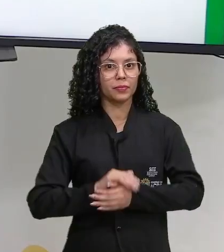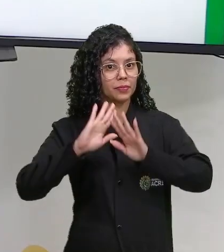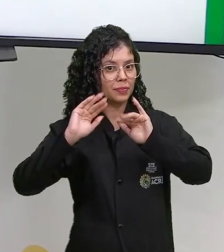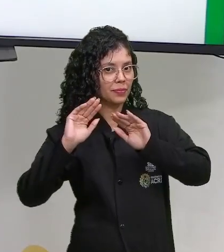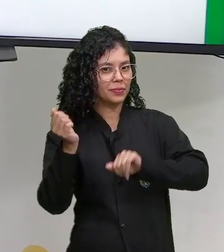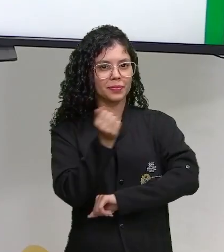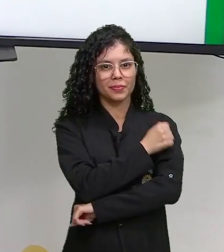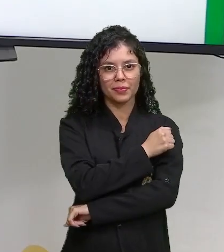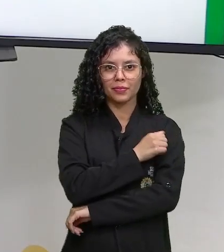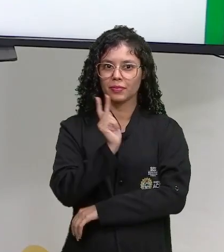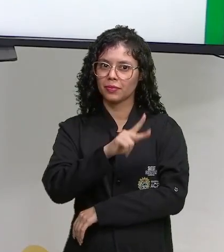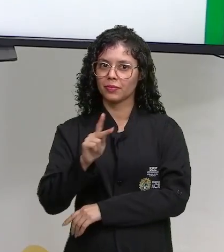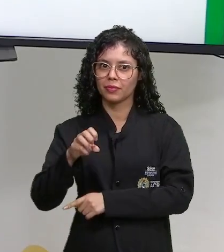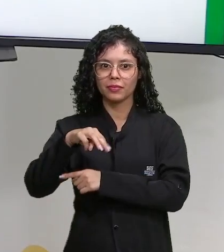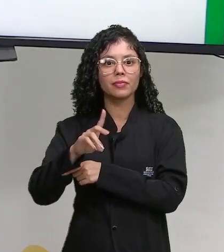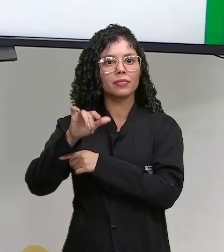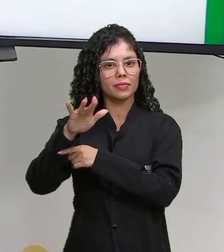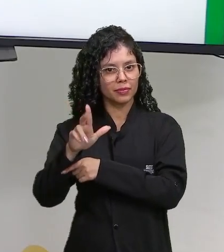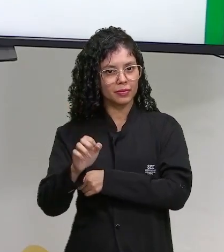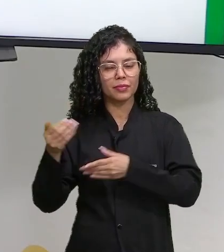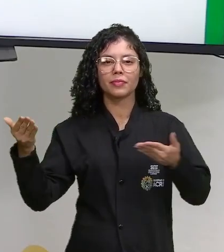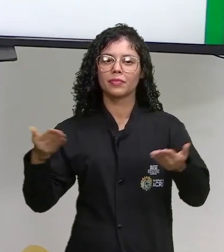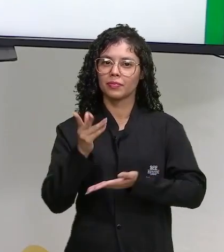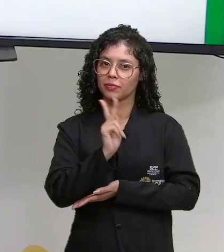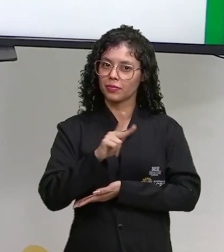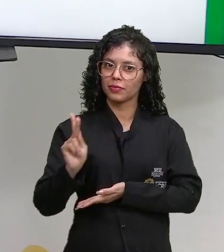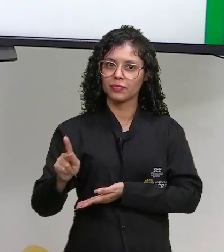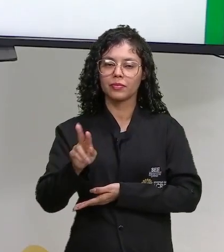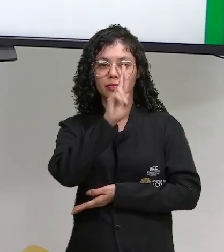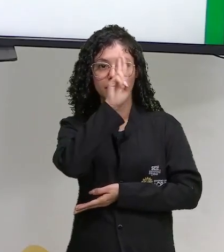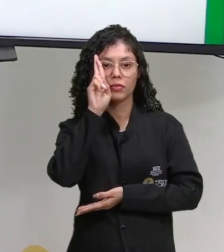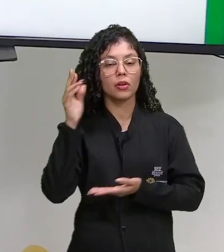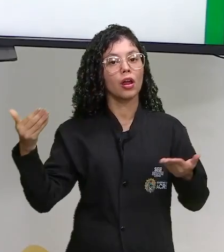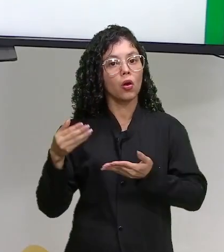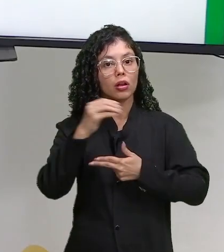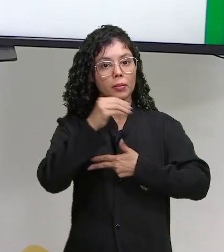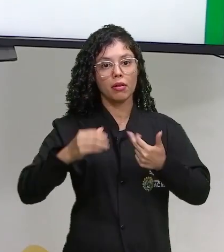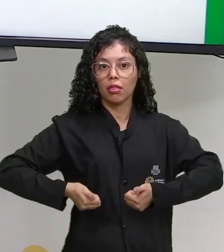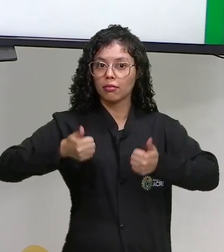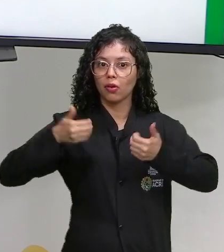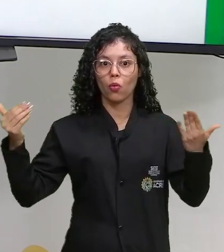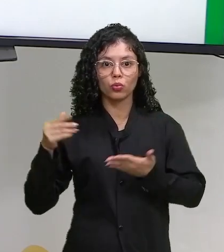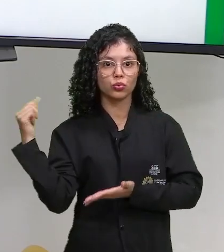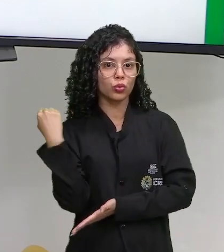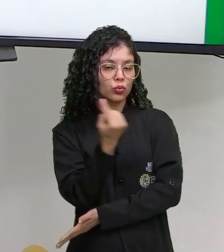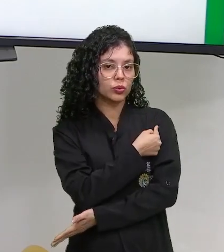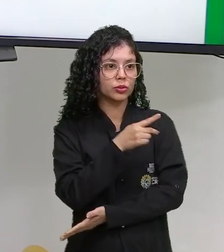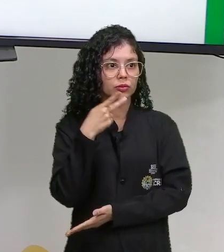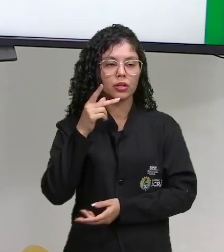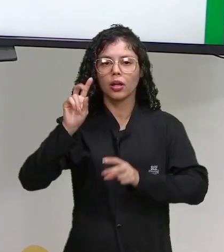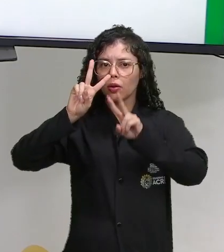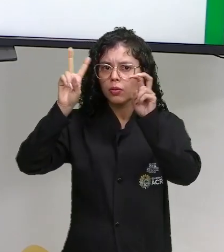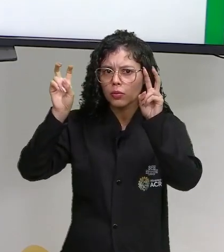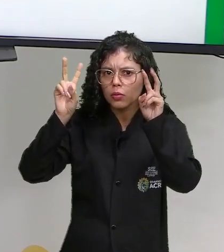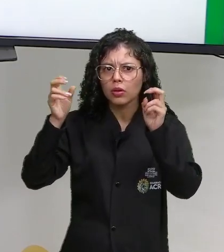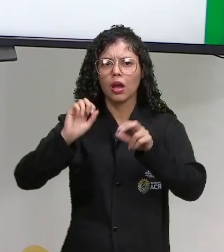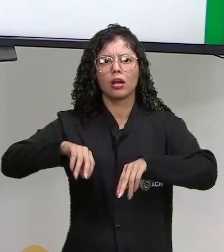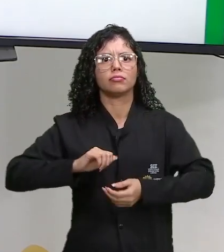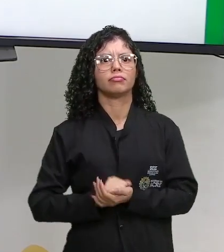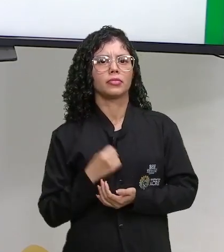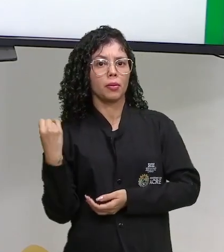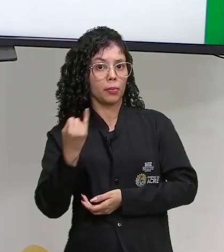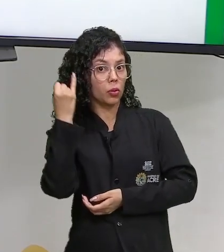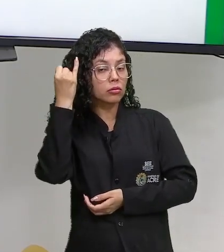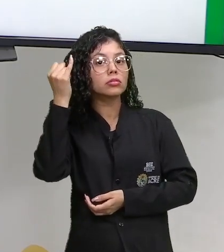Olá, estudante, eu sou a professora Manuele Costa, professora de História do Pré-ENEM Legal, e eu estou aqui hoje para falar sobre um dos assuntos mais